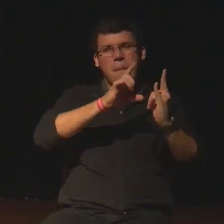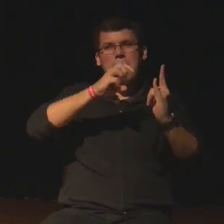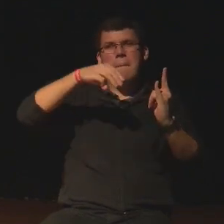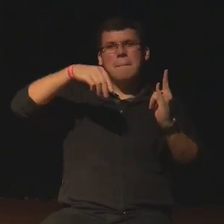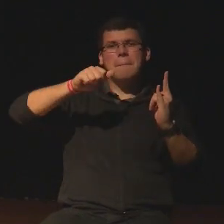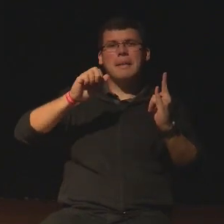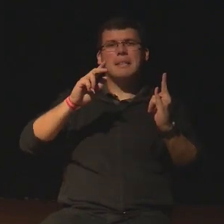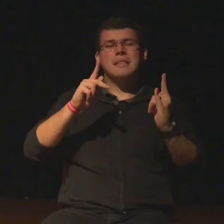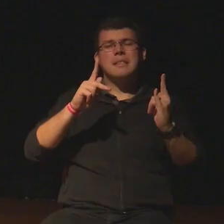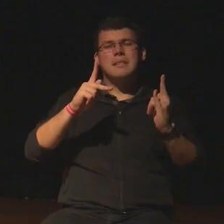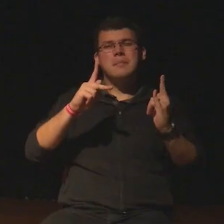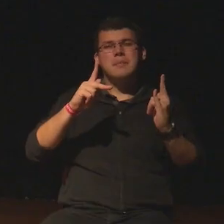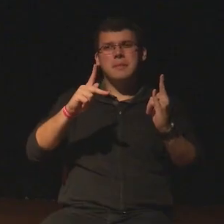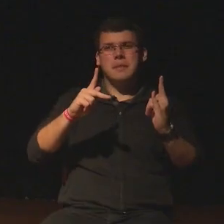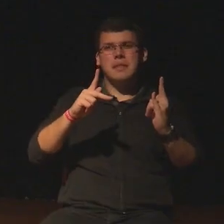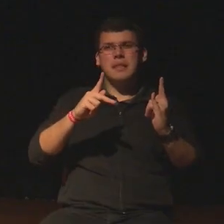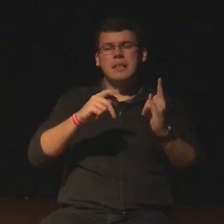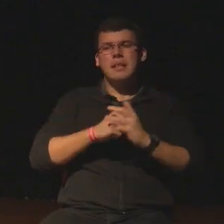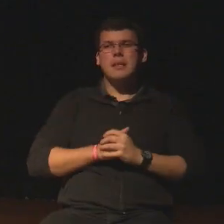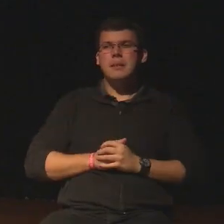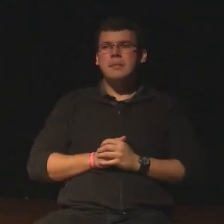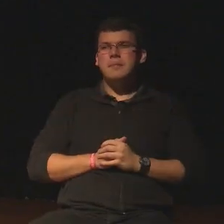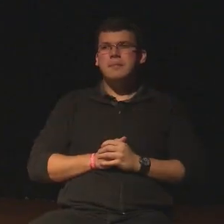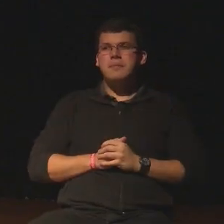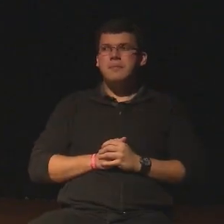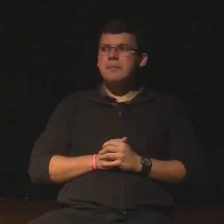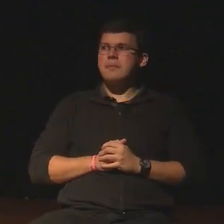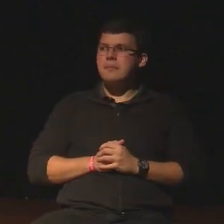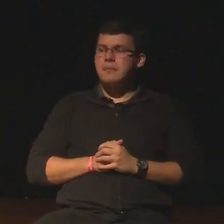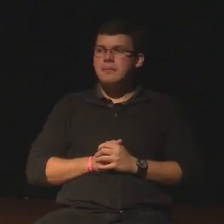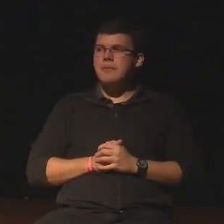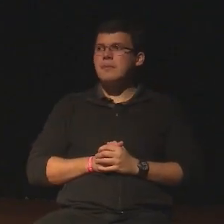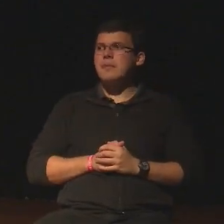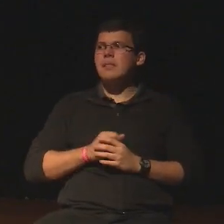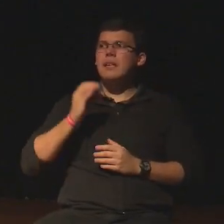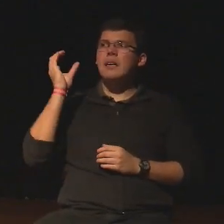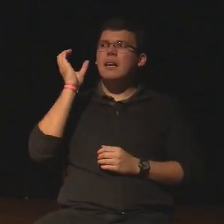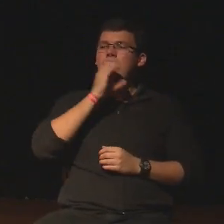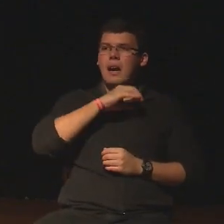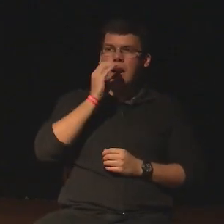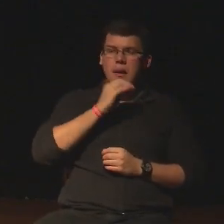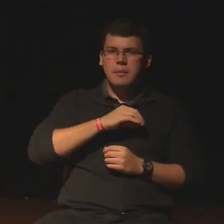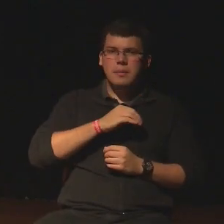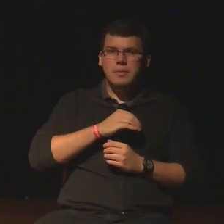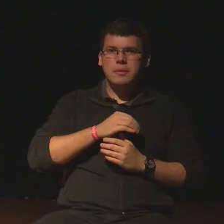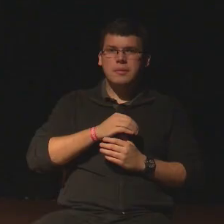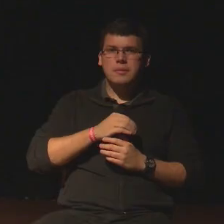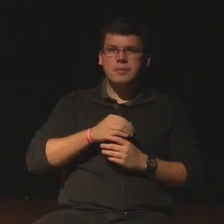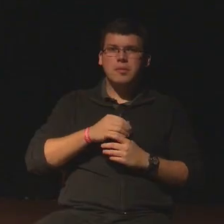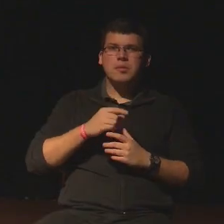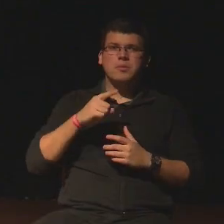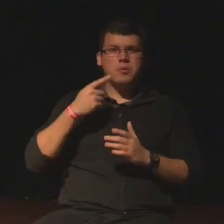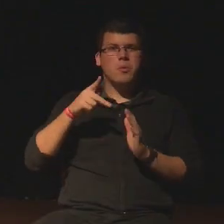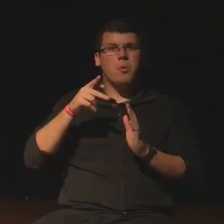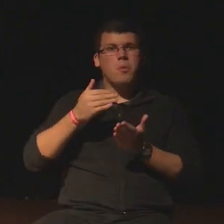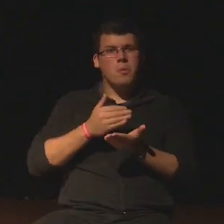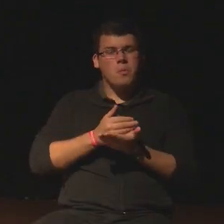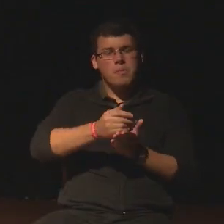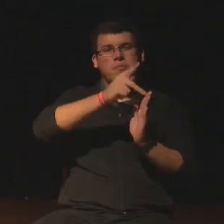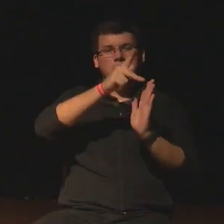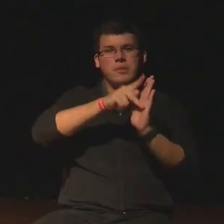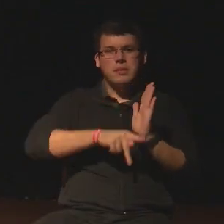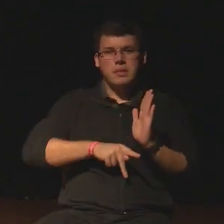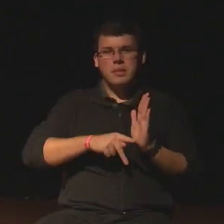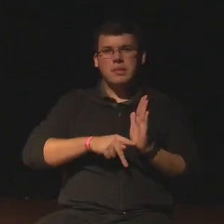a cidade, seja implantado, né, o mais rápido possível. Com certeza não será, porque todos temos muita vontade de